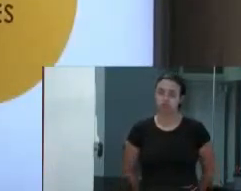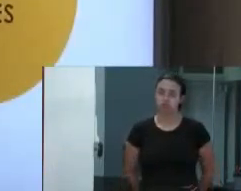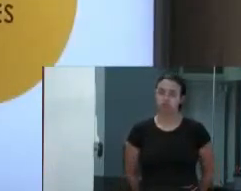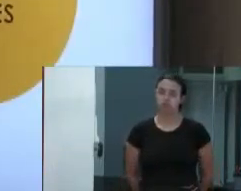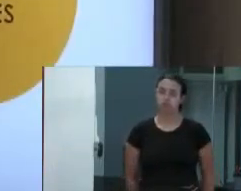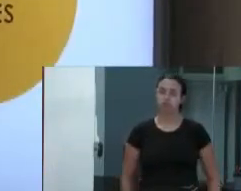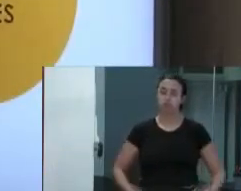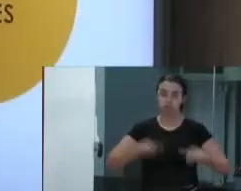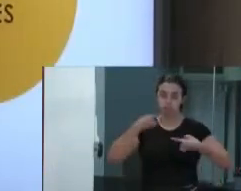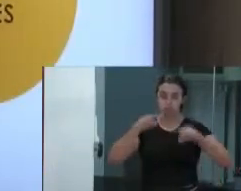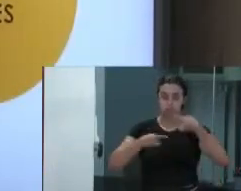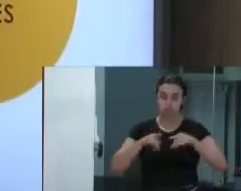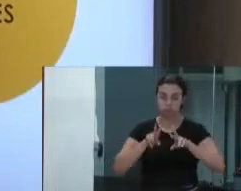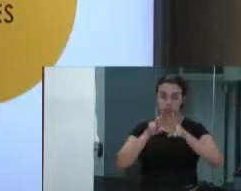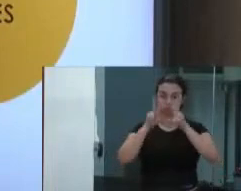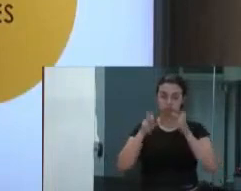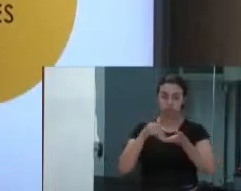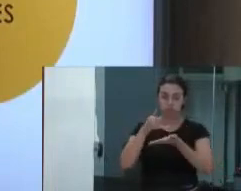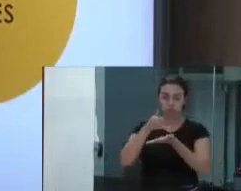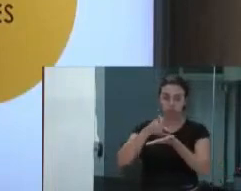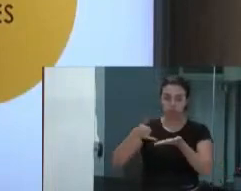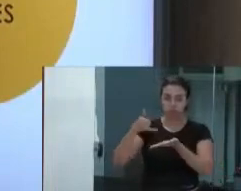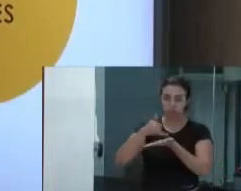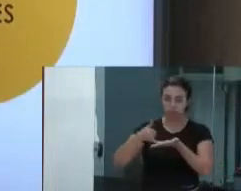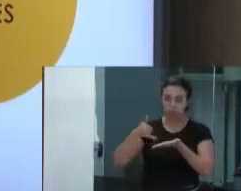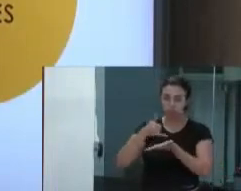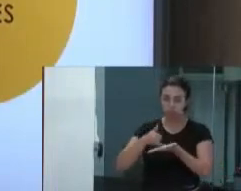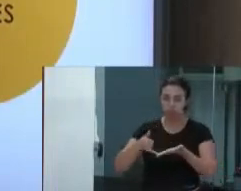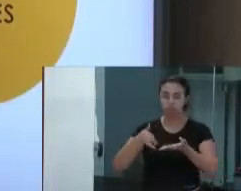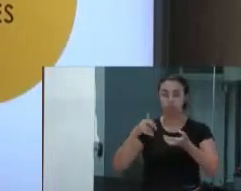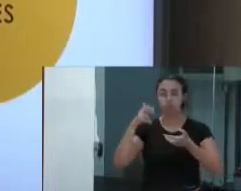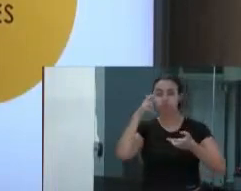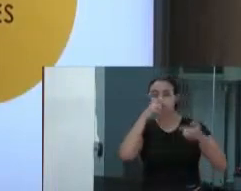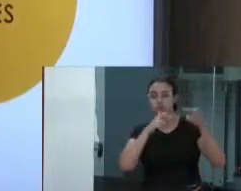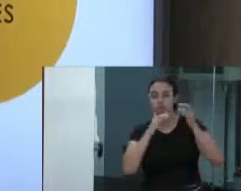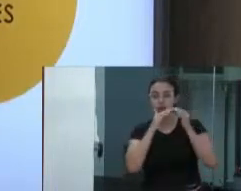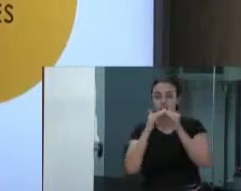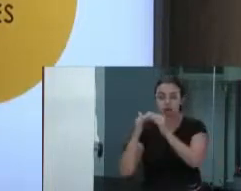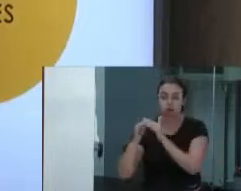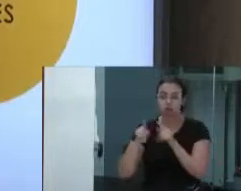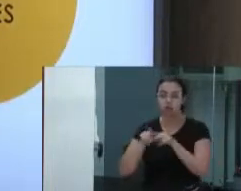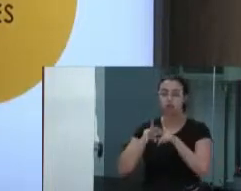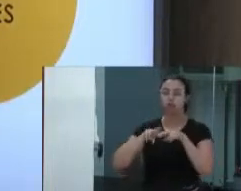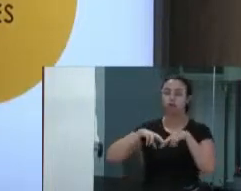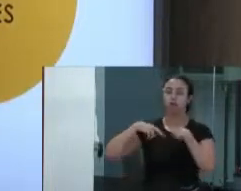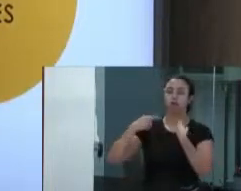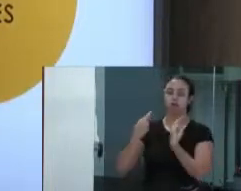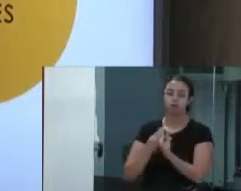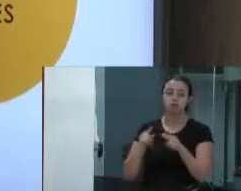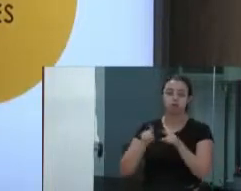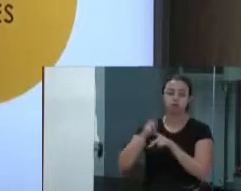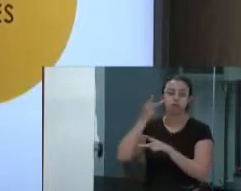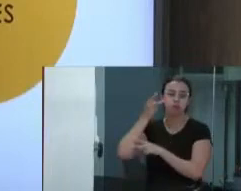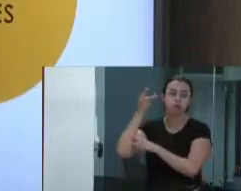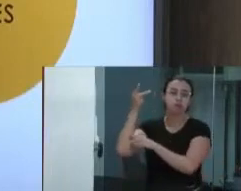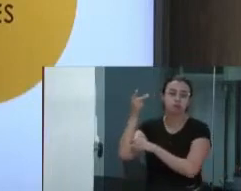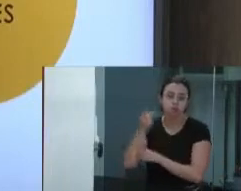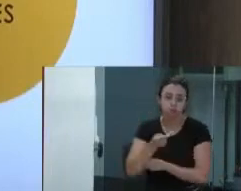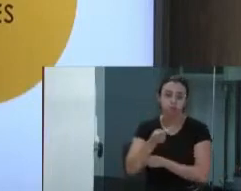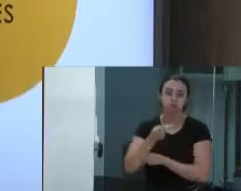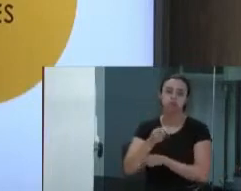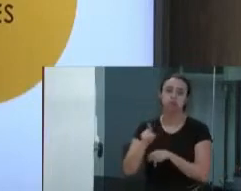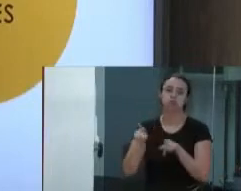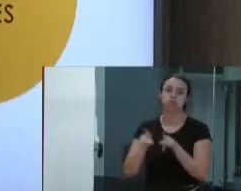Da política sobre drogas, né, o monitoramento das comunidades terapêuticas, capacitações, as reuniões de rede, as visitas institucionais,